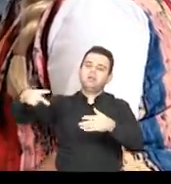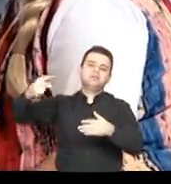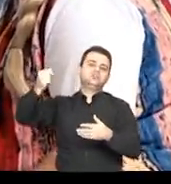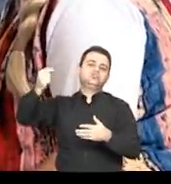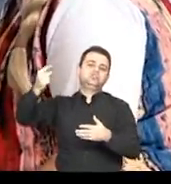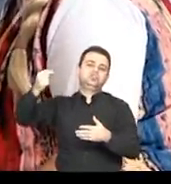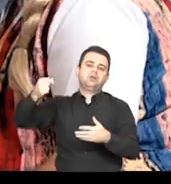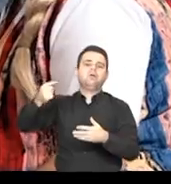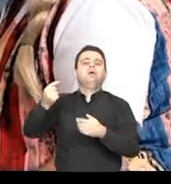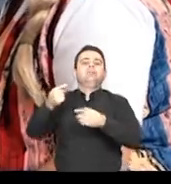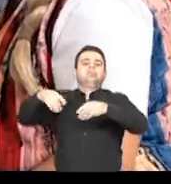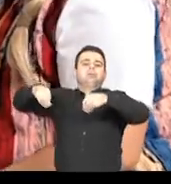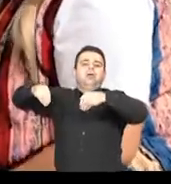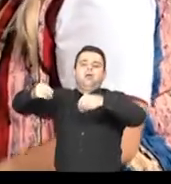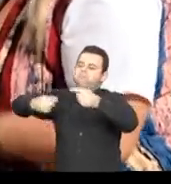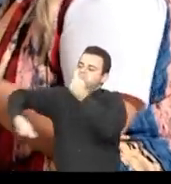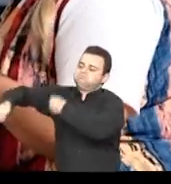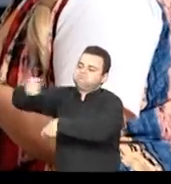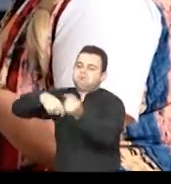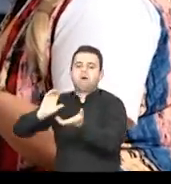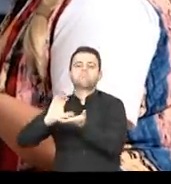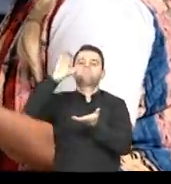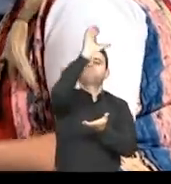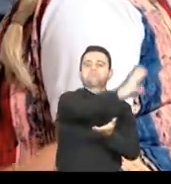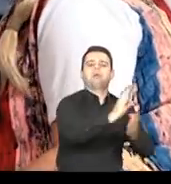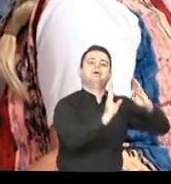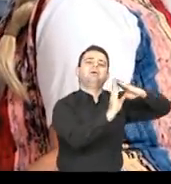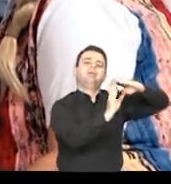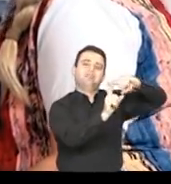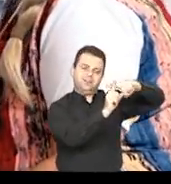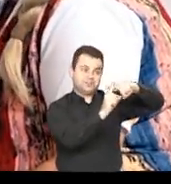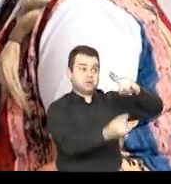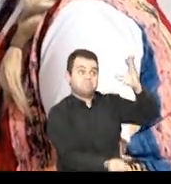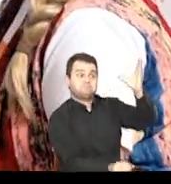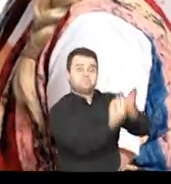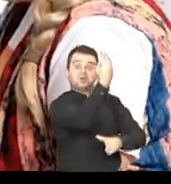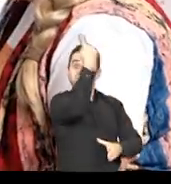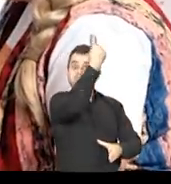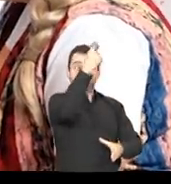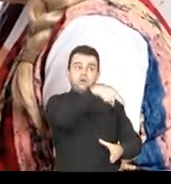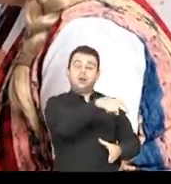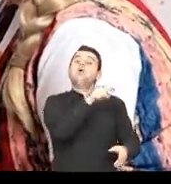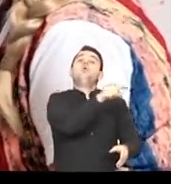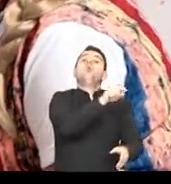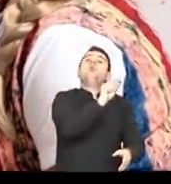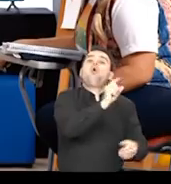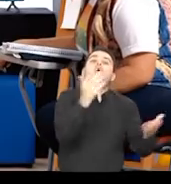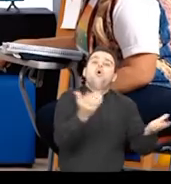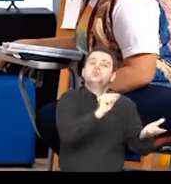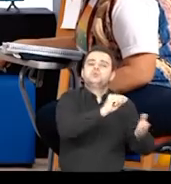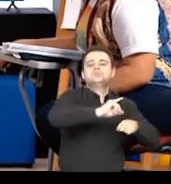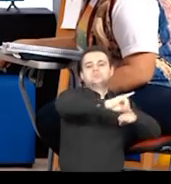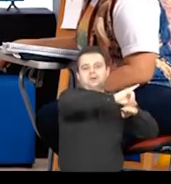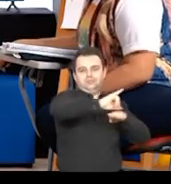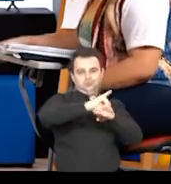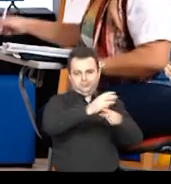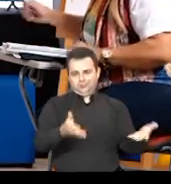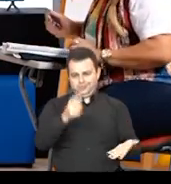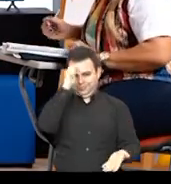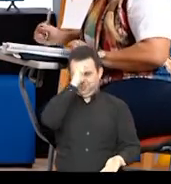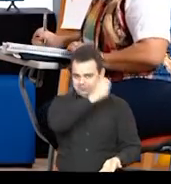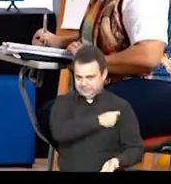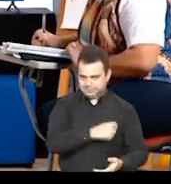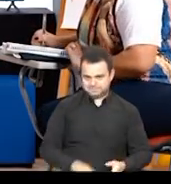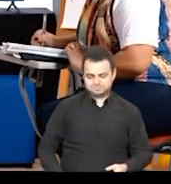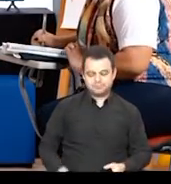terras, onde hoje é o centro de Rio Preto, para que nelas fosse fundada uma cidade. Nesse mesmo